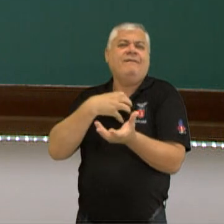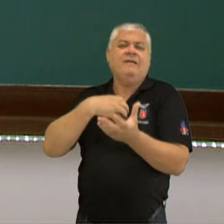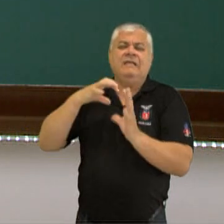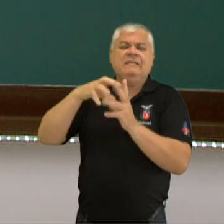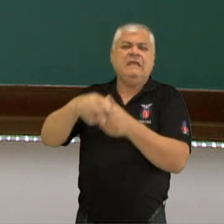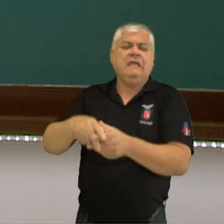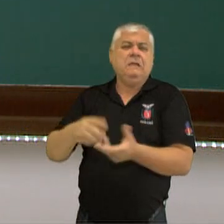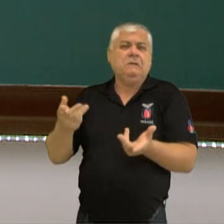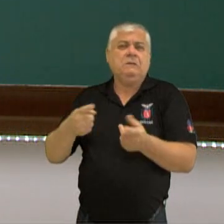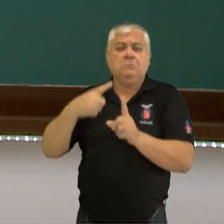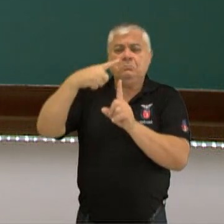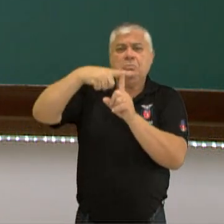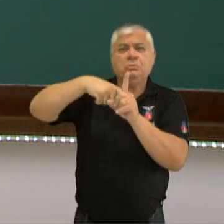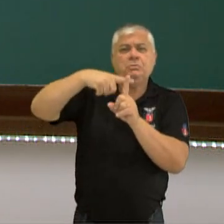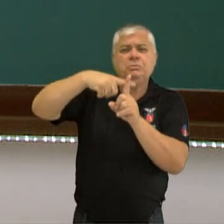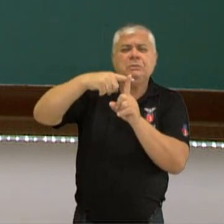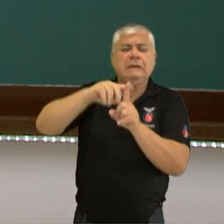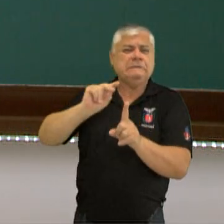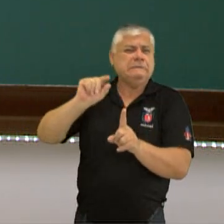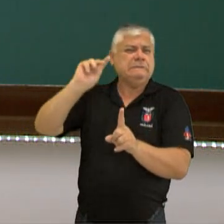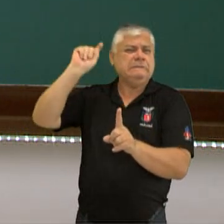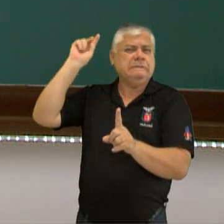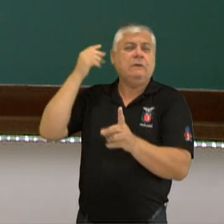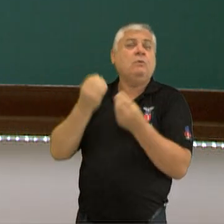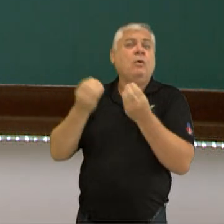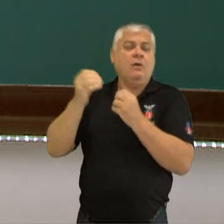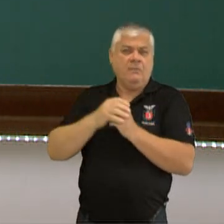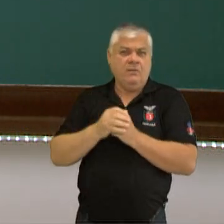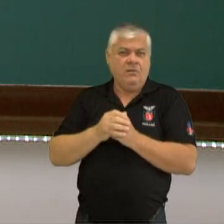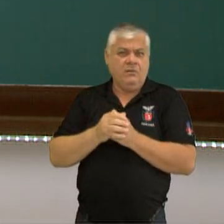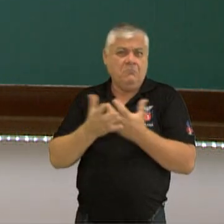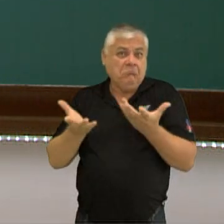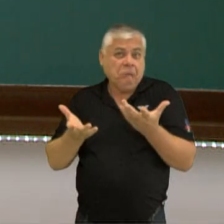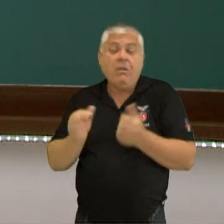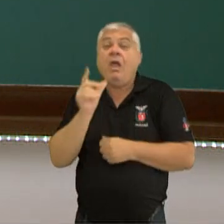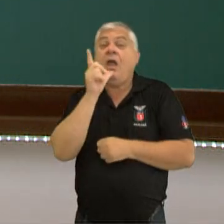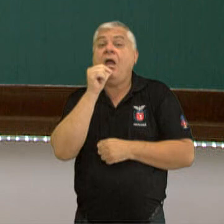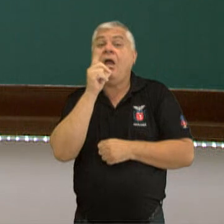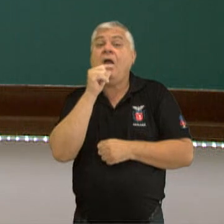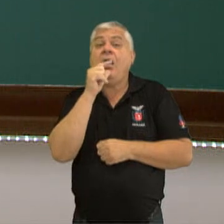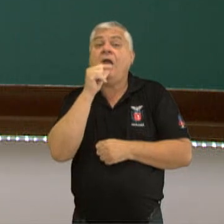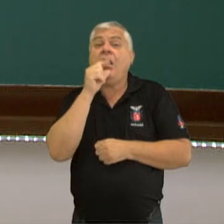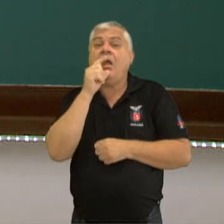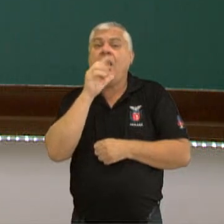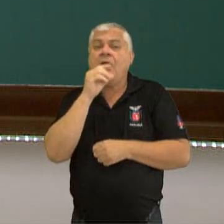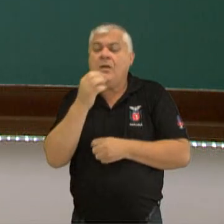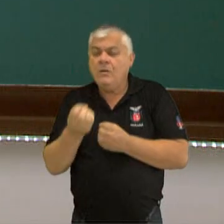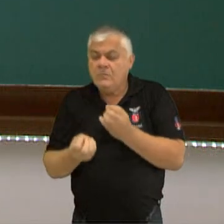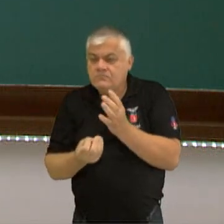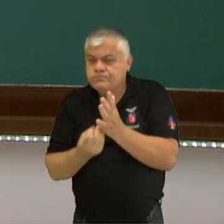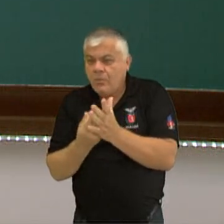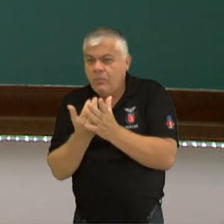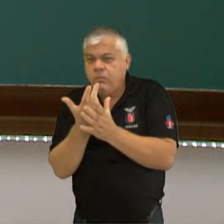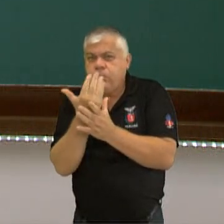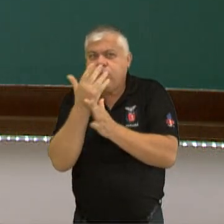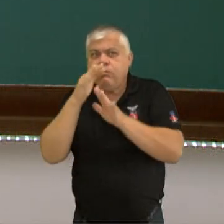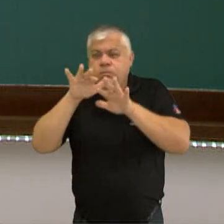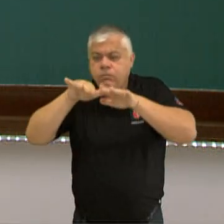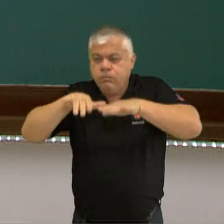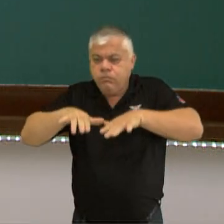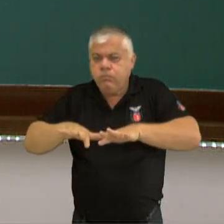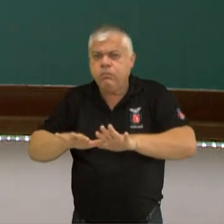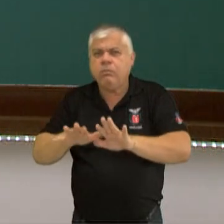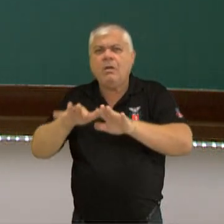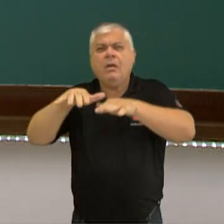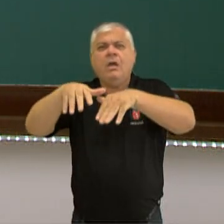era a temperatura naquele momento? Como a água se apresentava e como tem essa